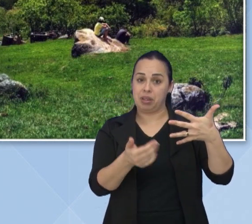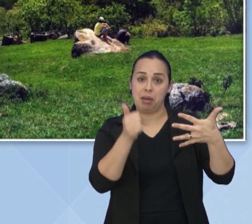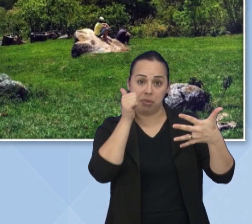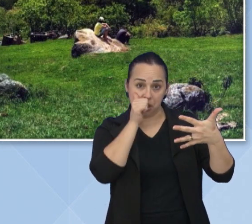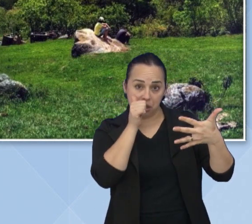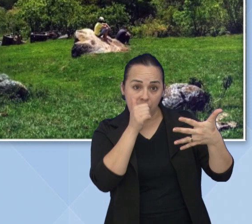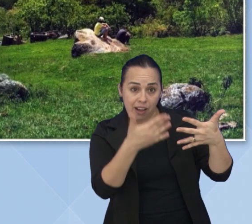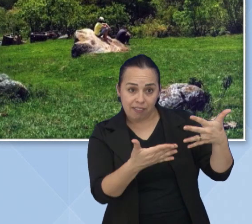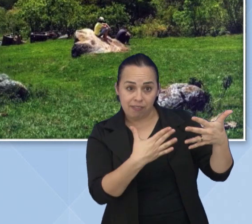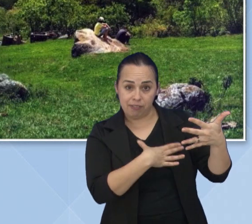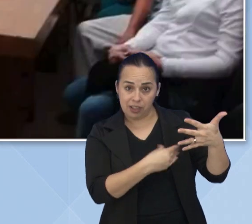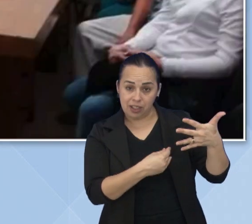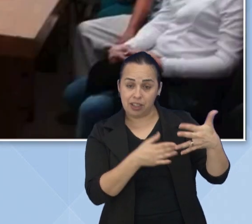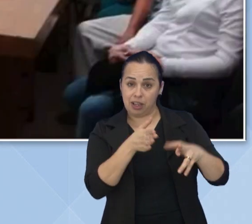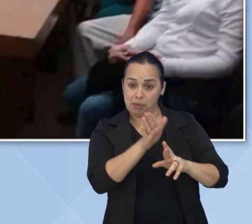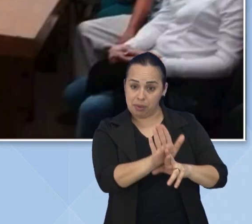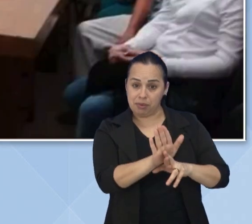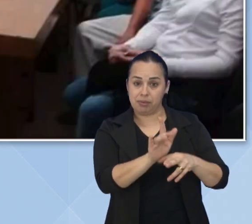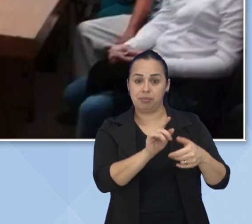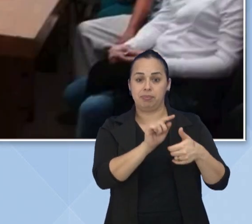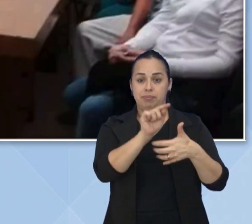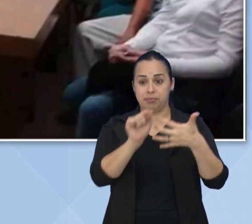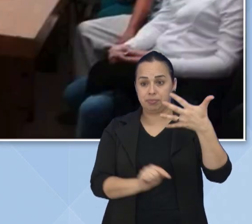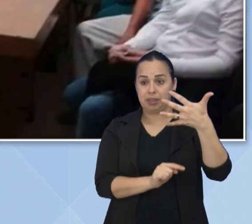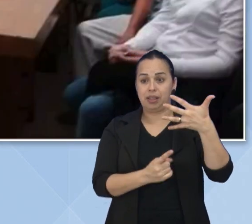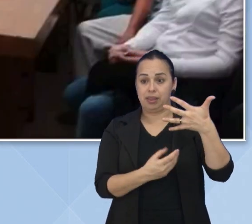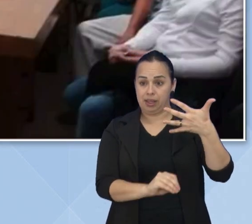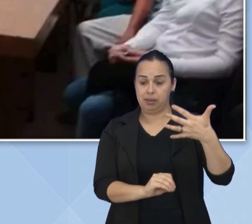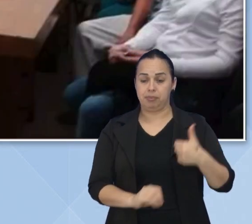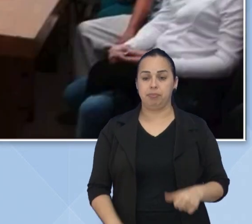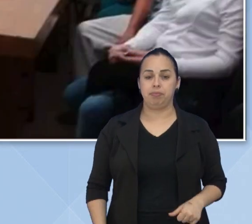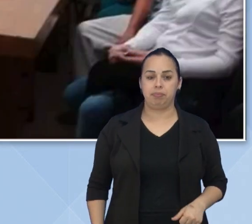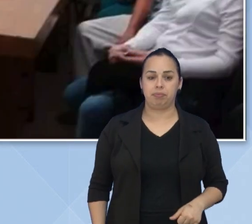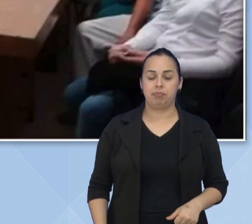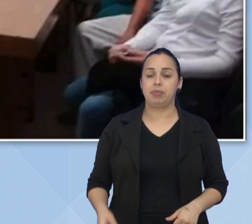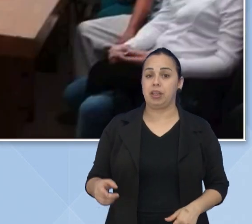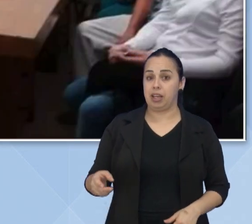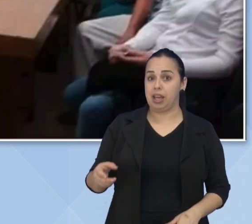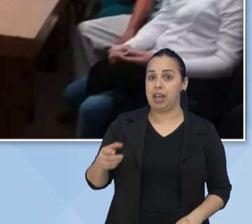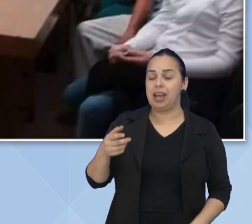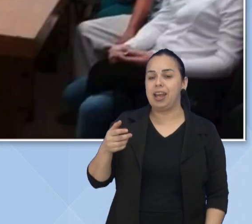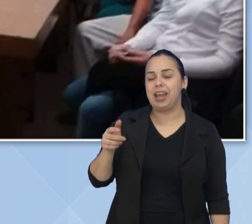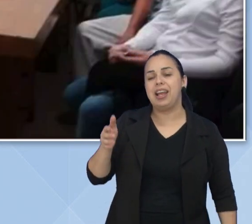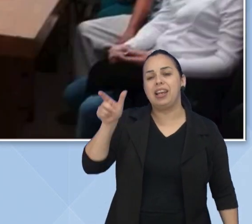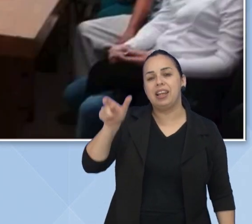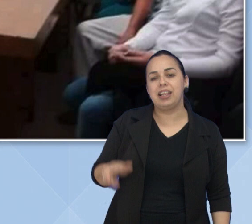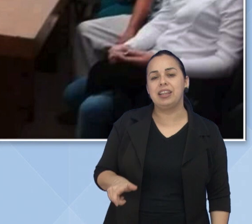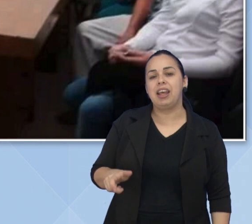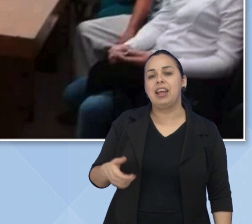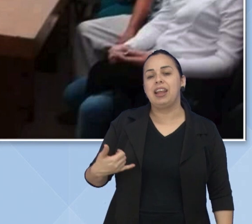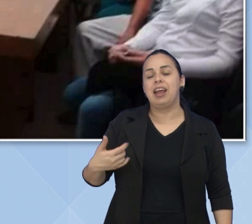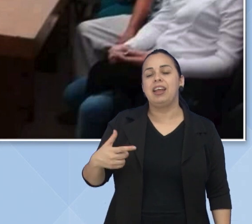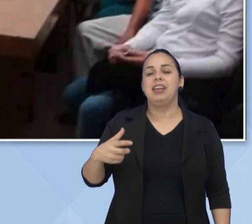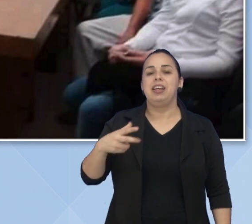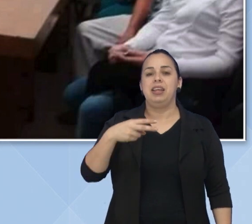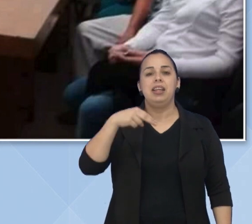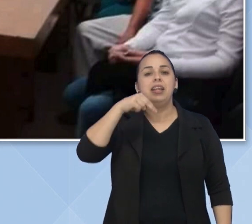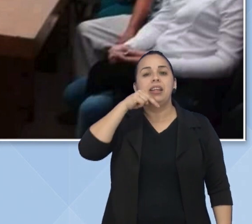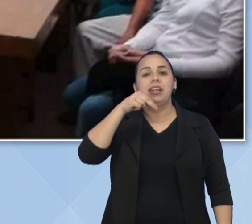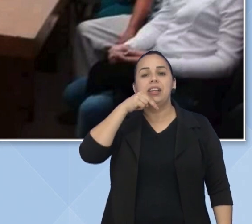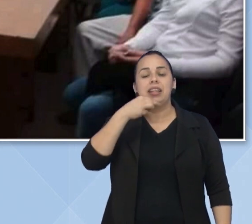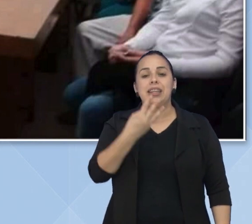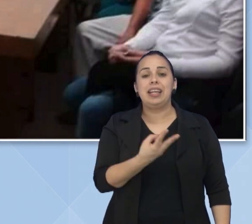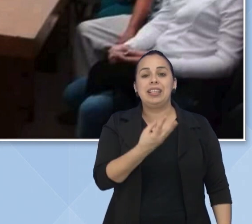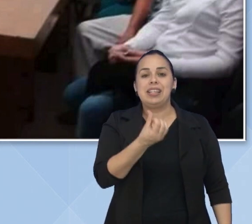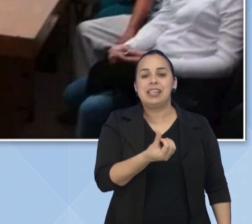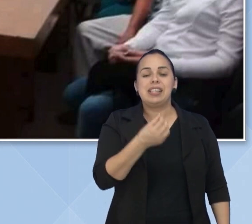gente, o Claudemir e Claudineia. Avô de 36 netos e bisavô de